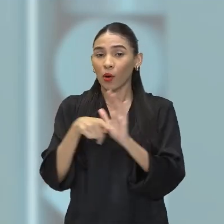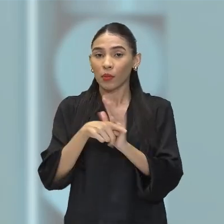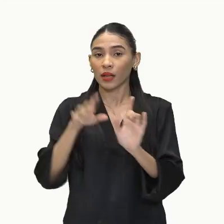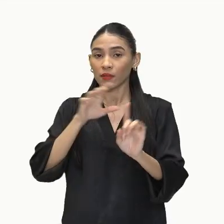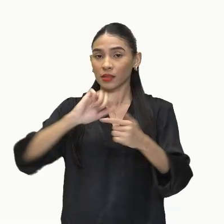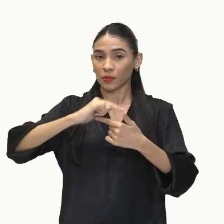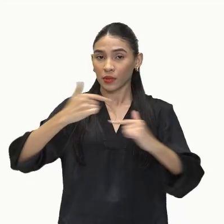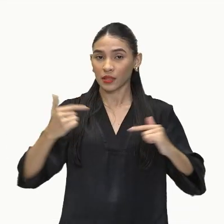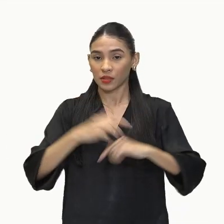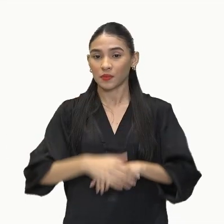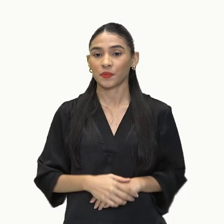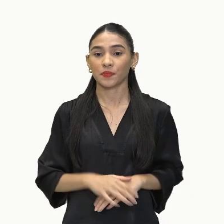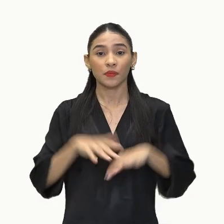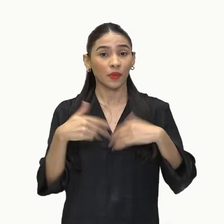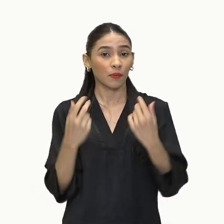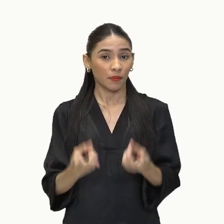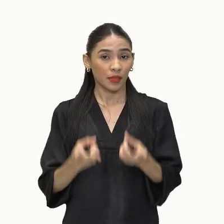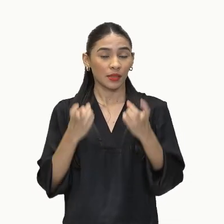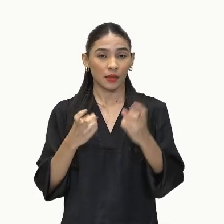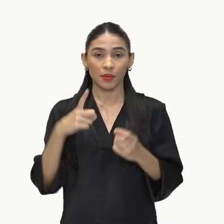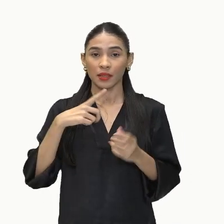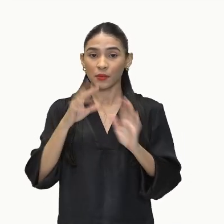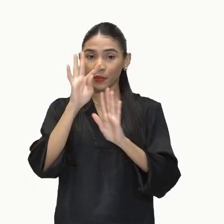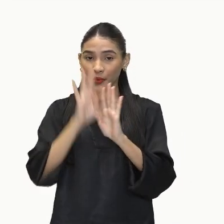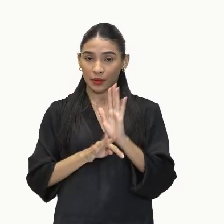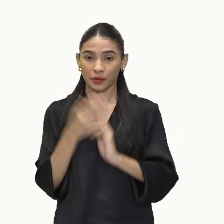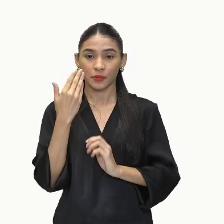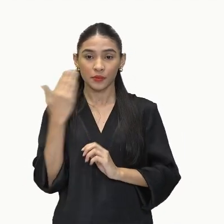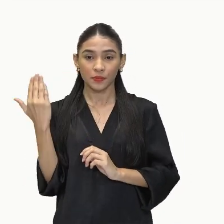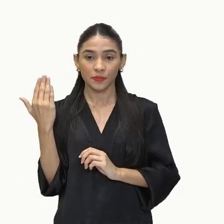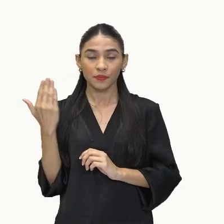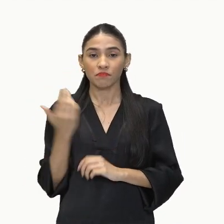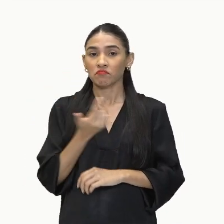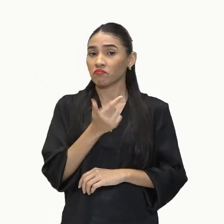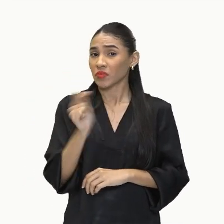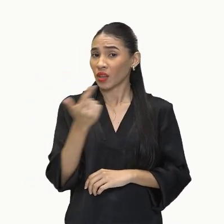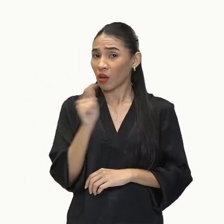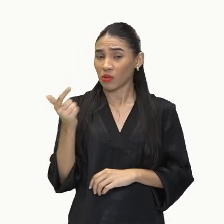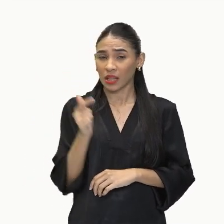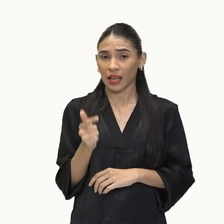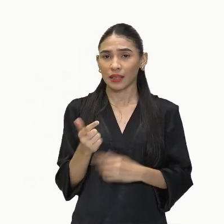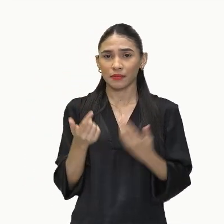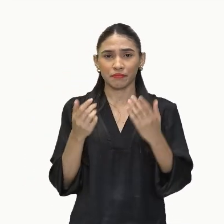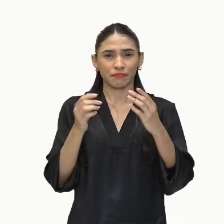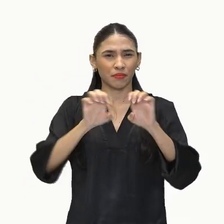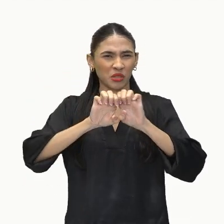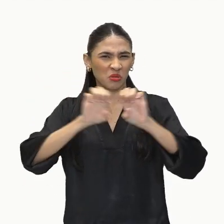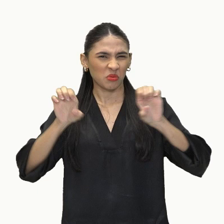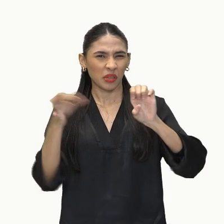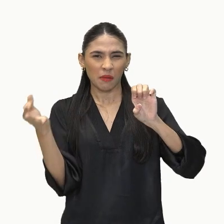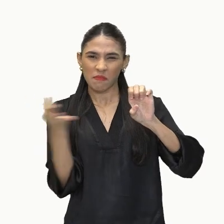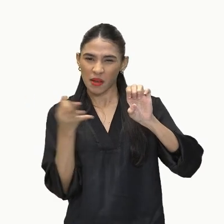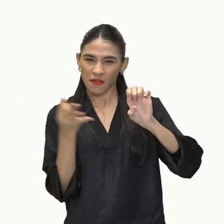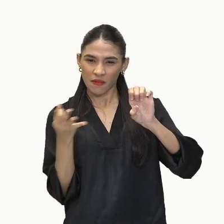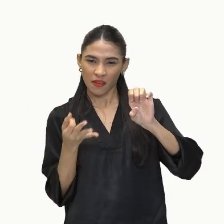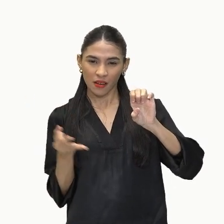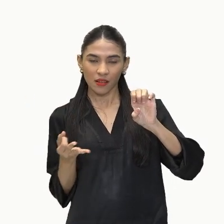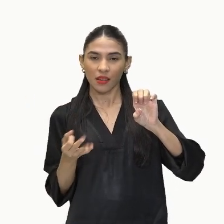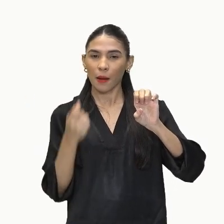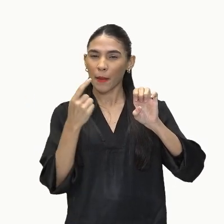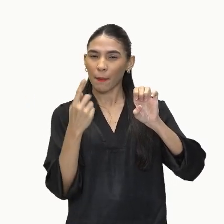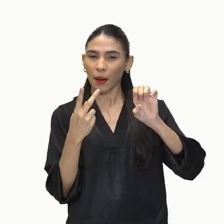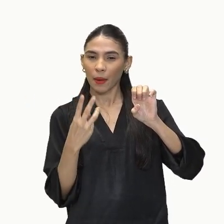aí ao nosso texto, observe que nós temos texto que já não tem uma métrica certinha, uma contagem de